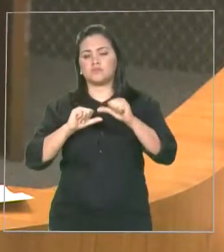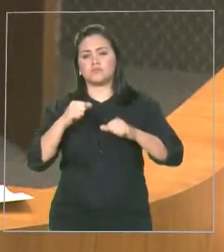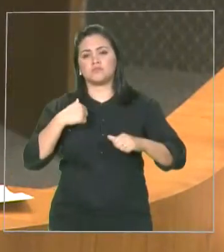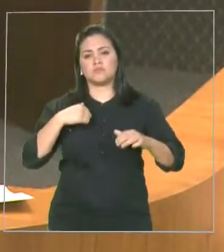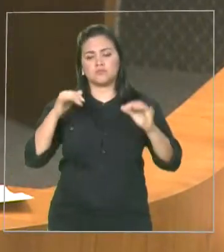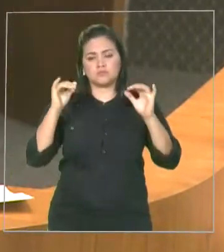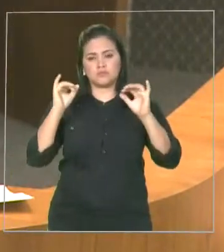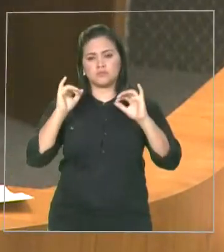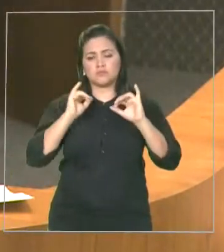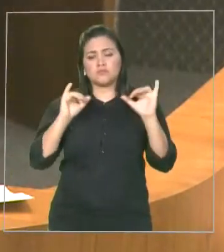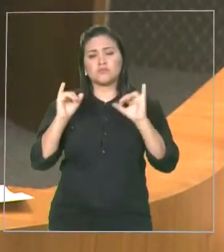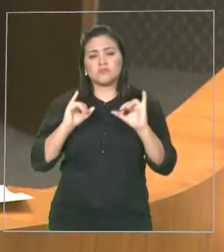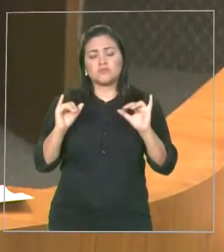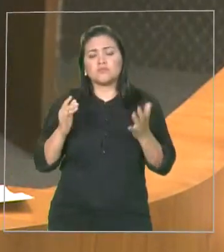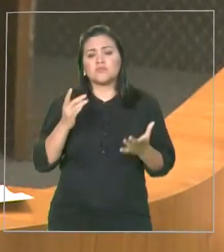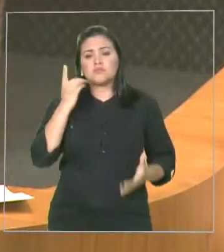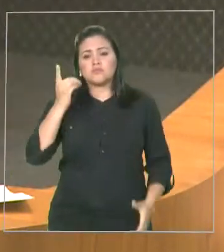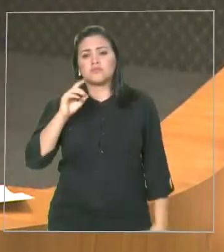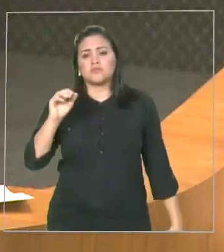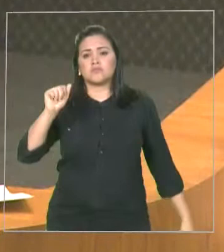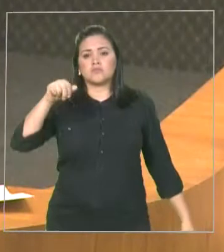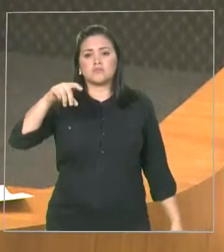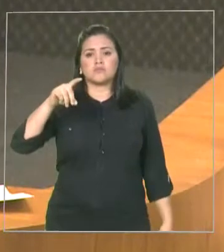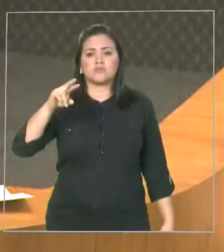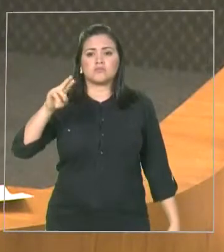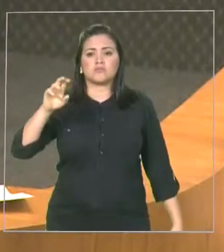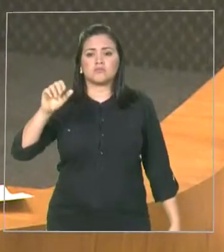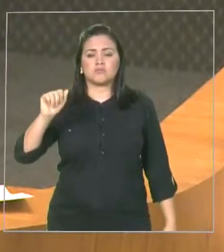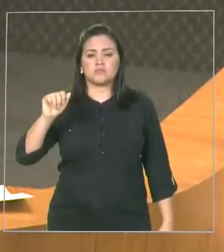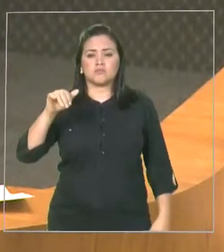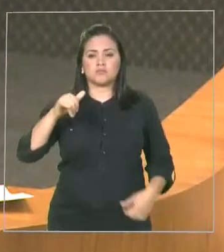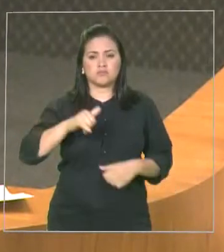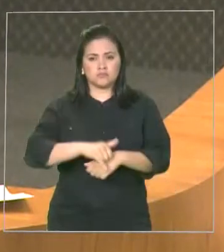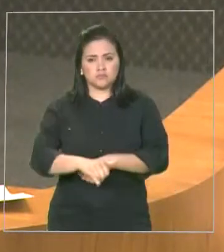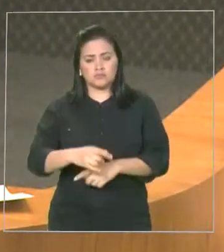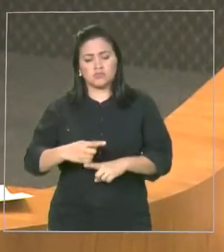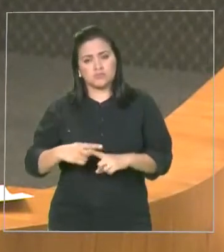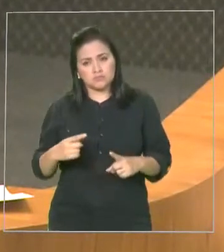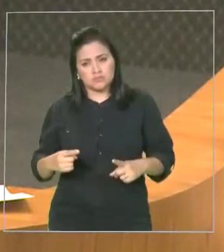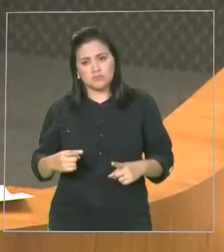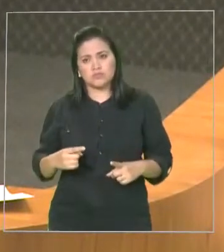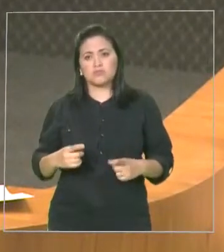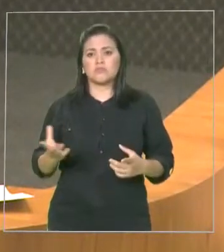Andréa não está presente, mas eu gostaria da confirmação dela.